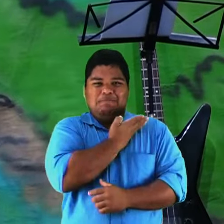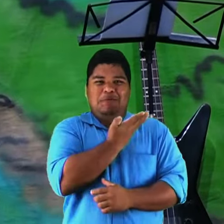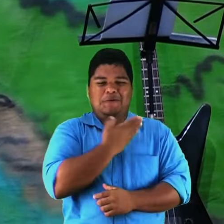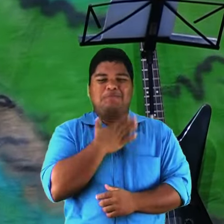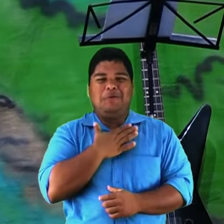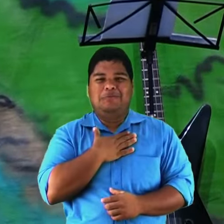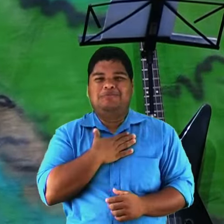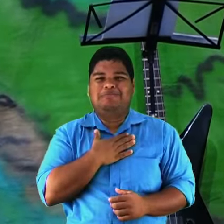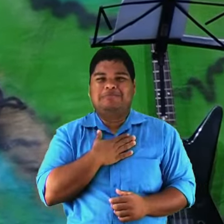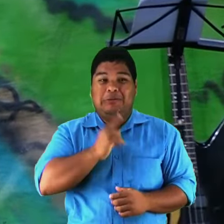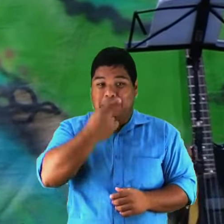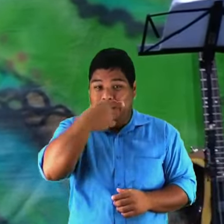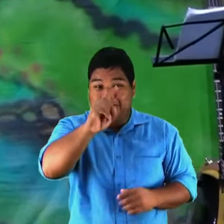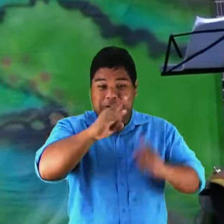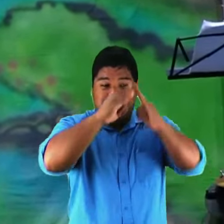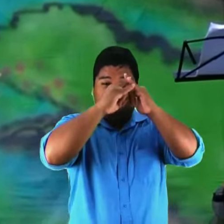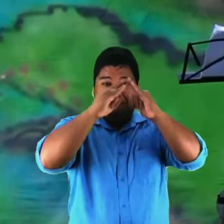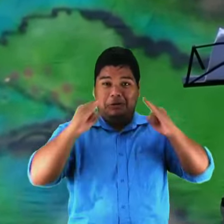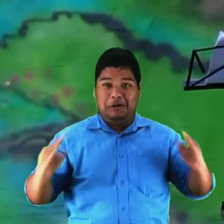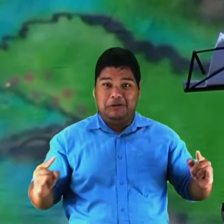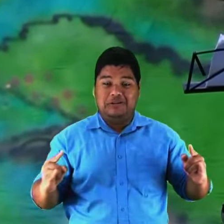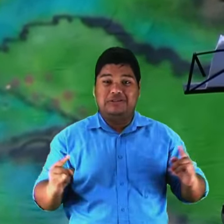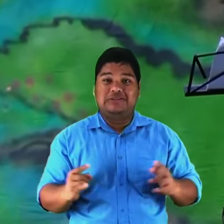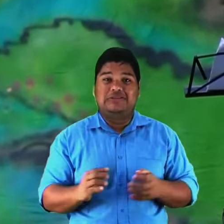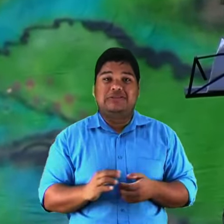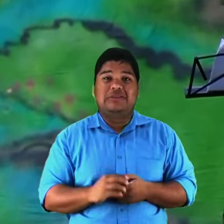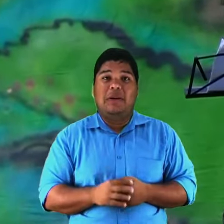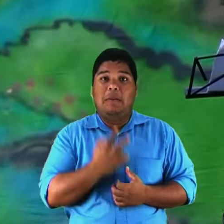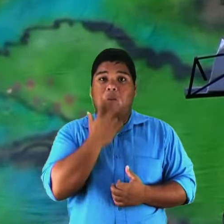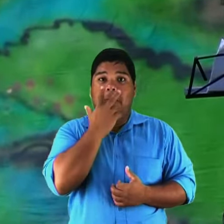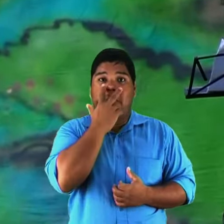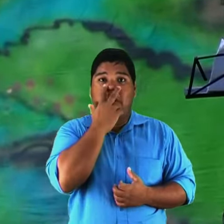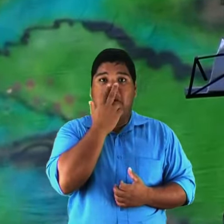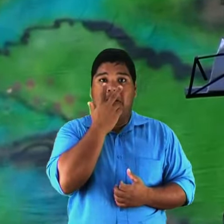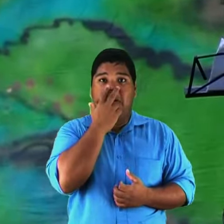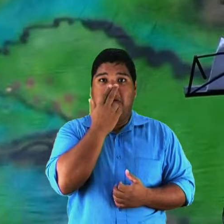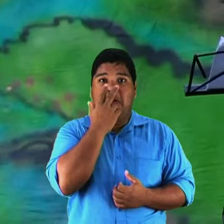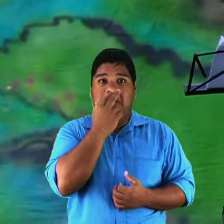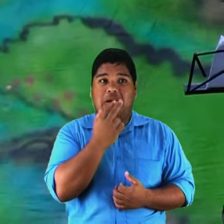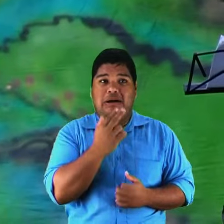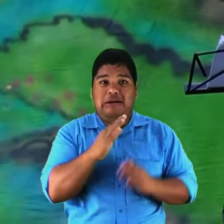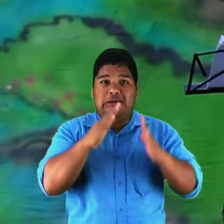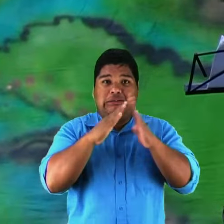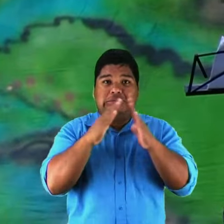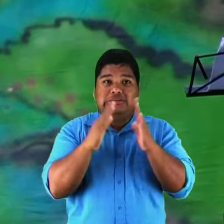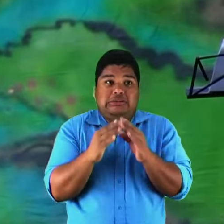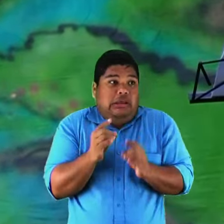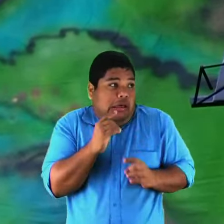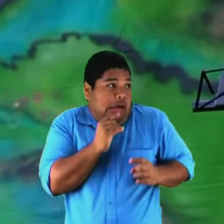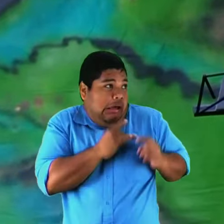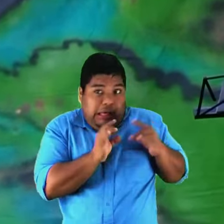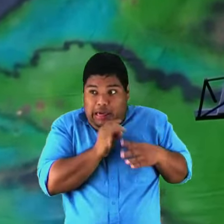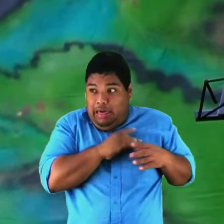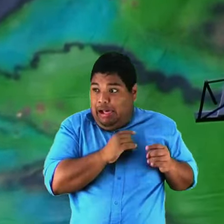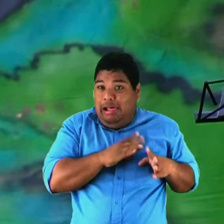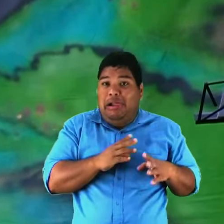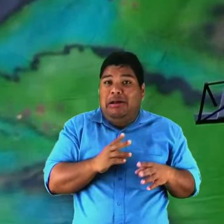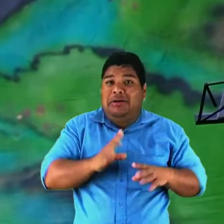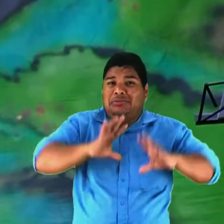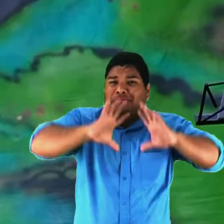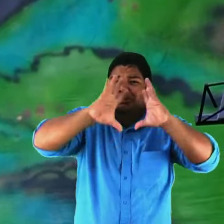especial. Quando eles montaram a barraca, parecia a casa do terror. Tudo